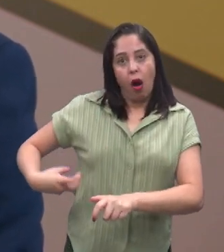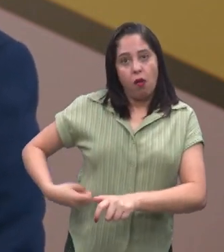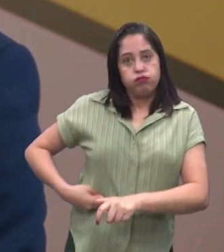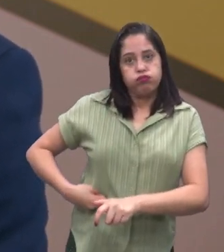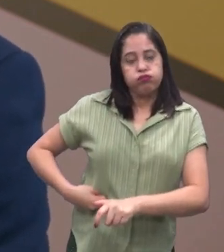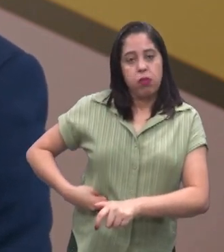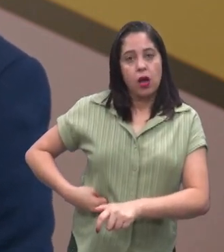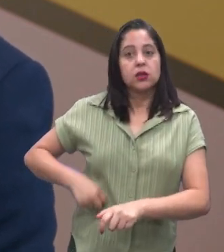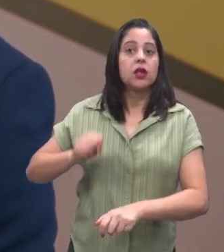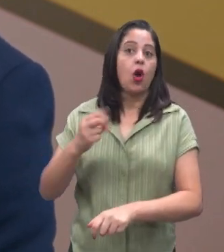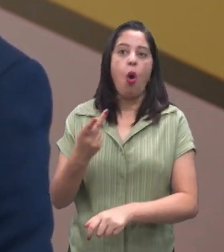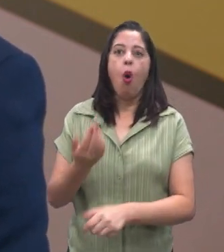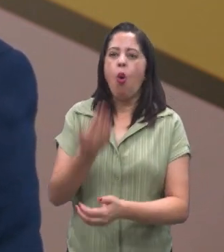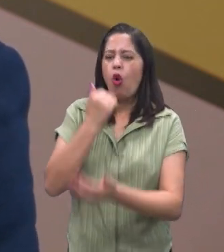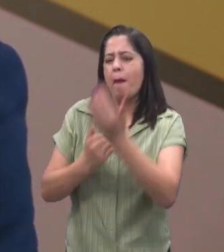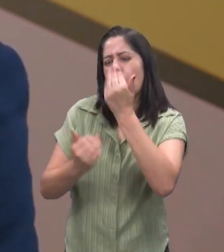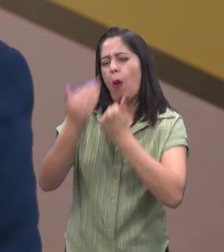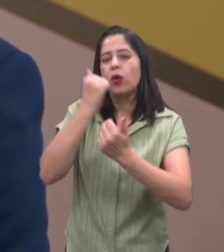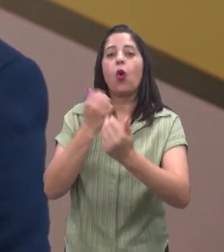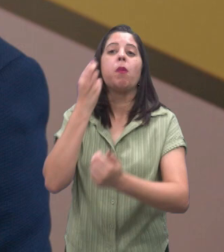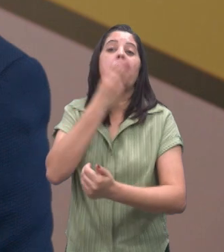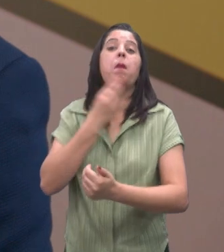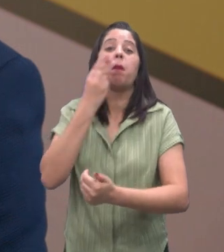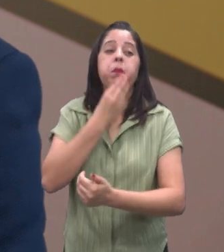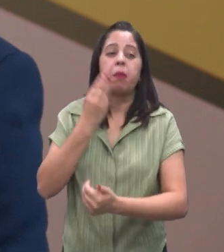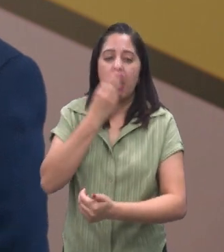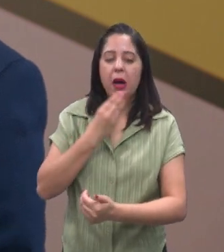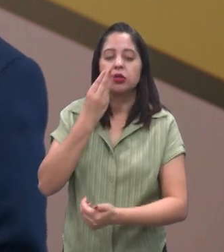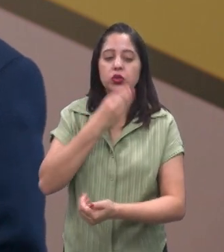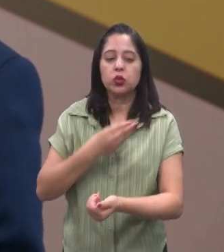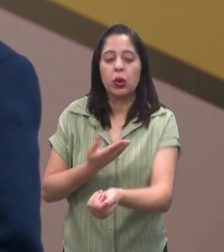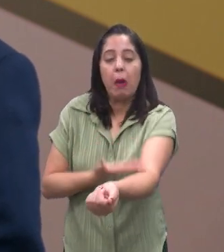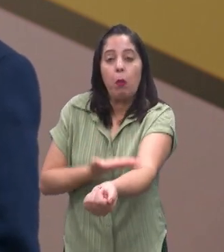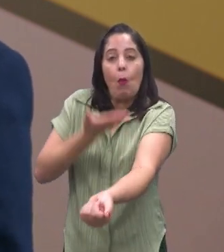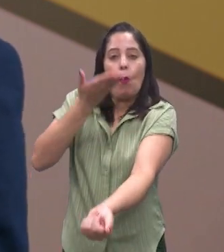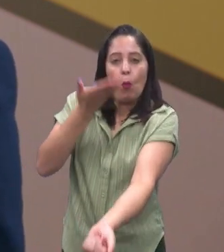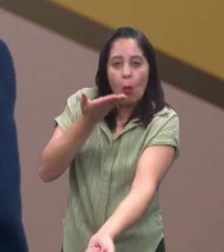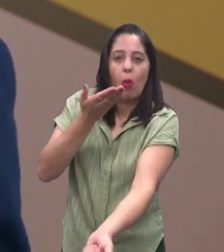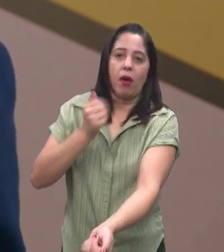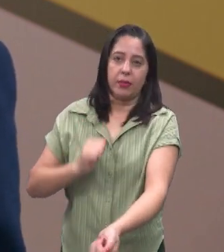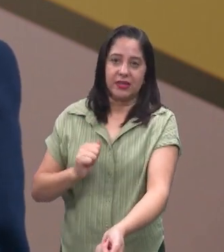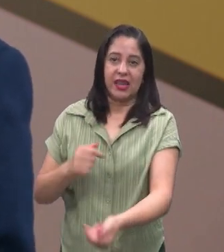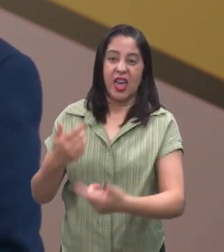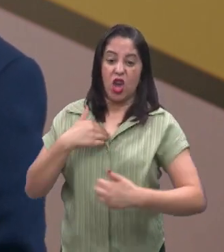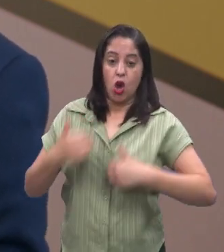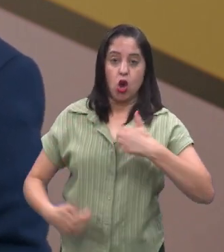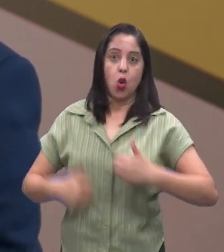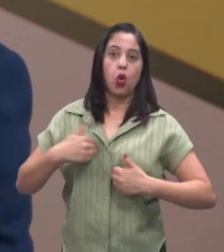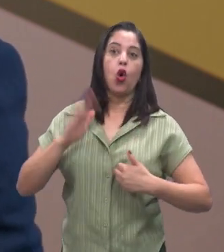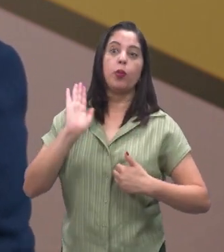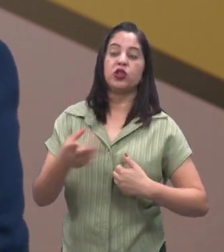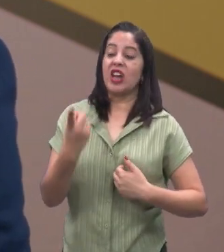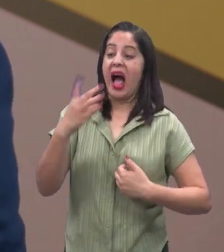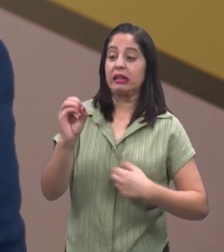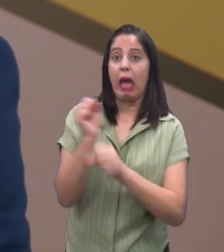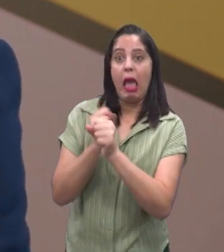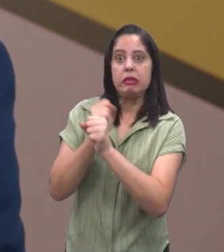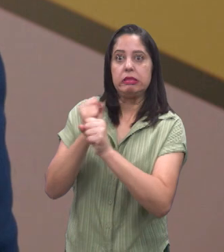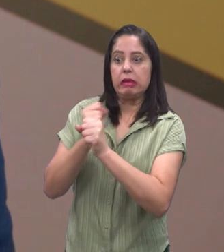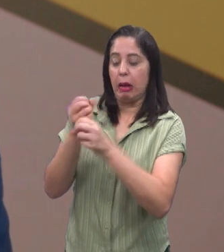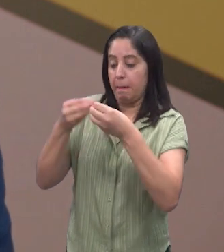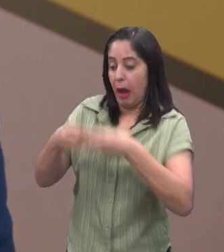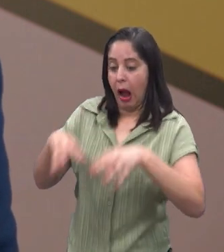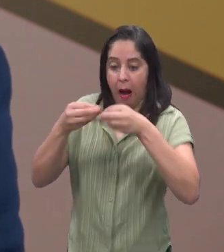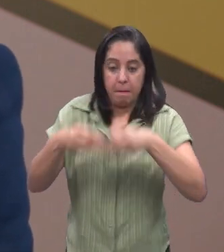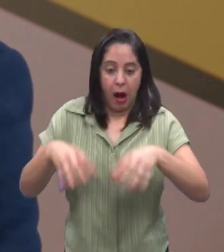Então, quando a pessoa chega a ser diabética, ela já teve ela se machucou o corpo por causa desses níveis alterados durante